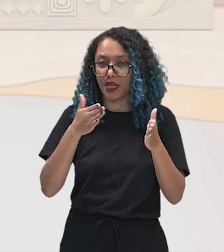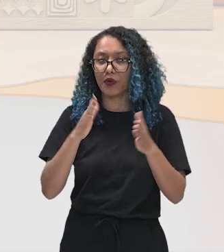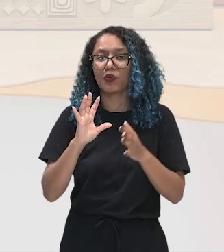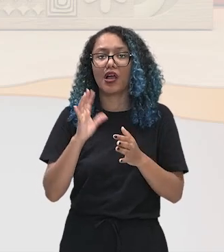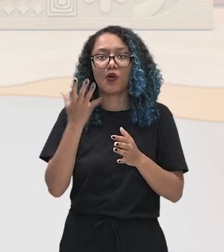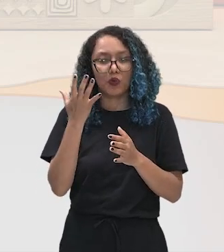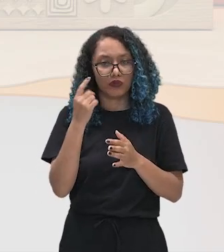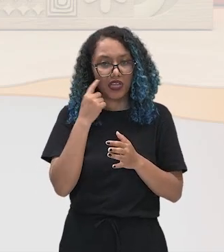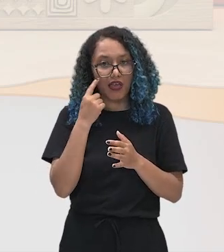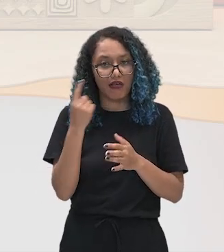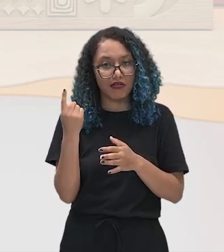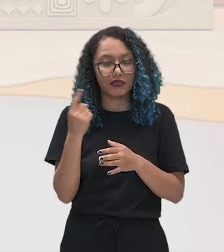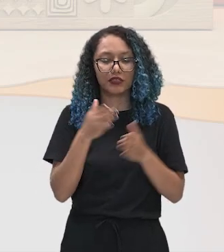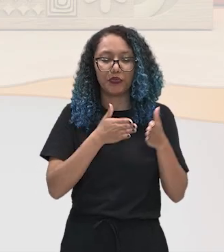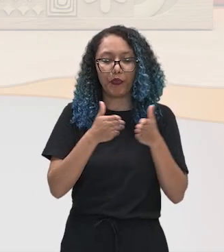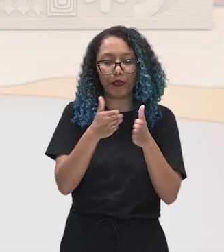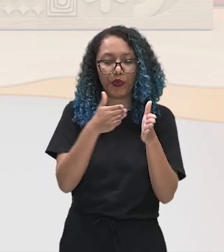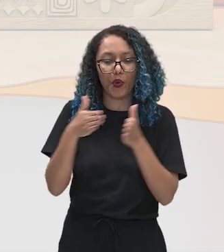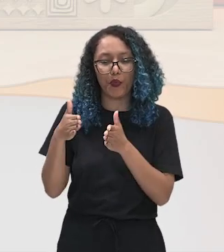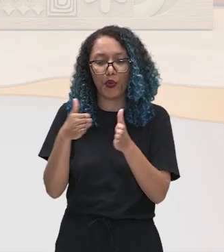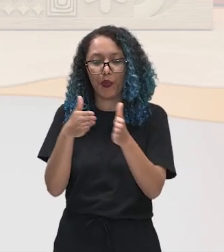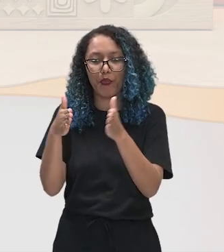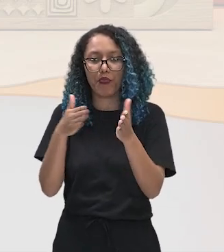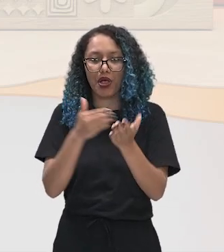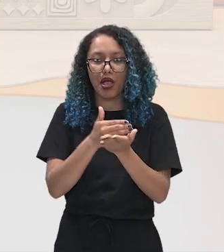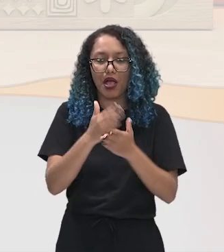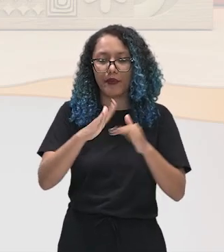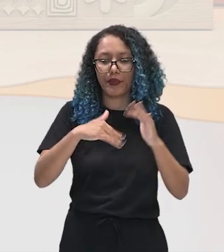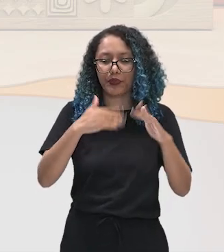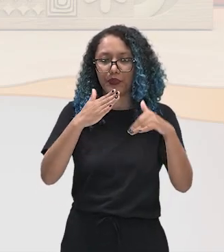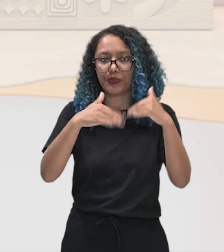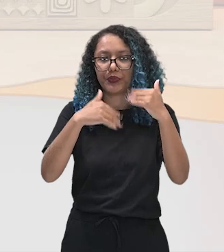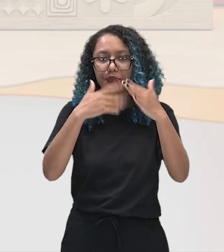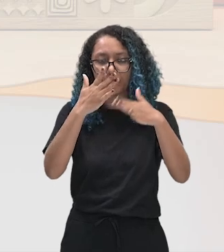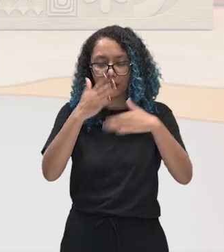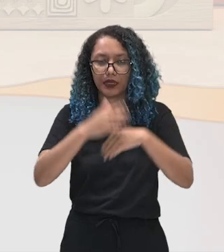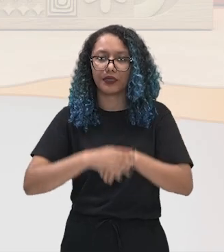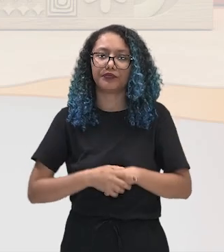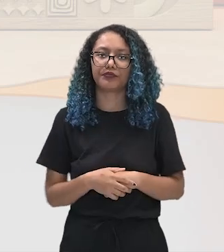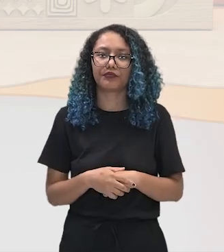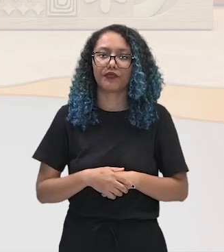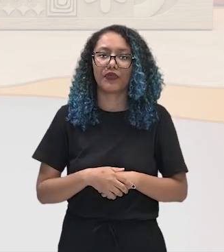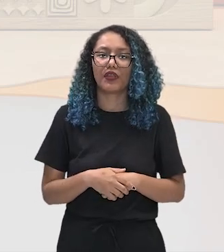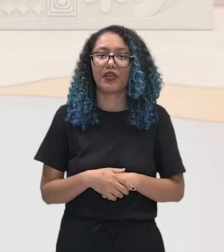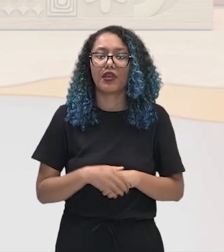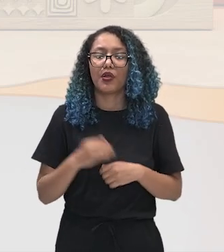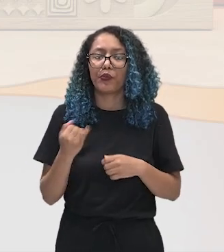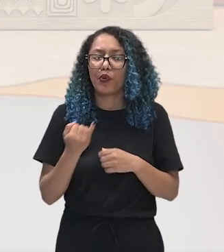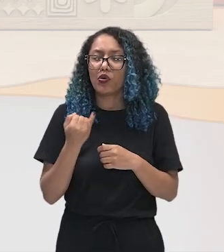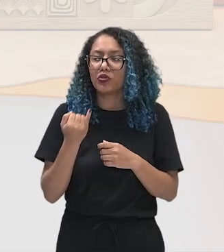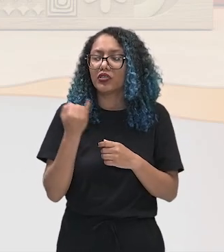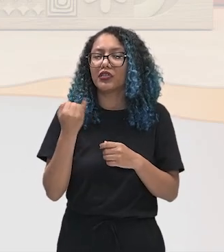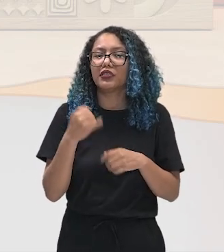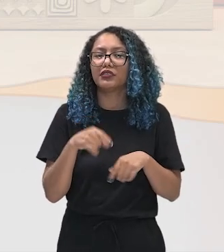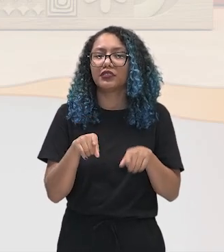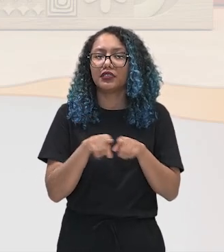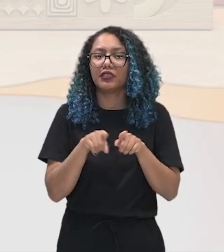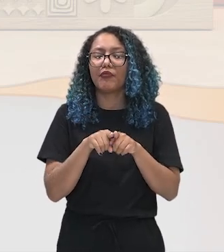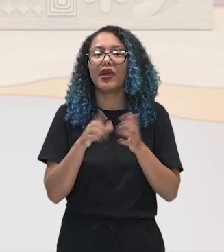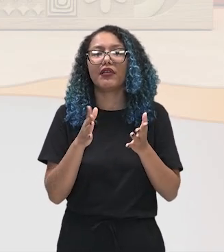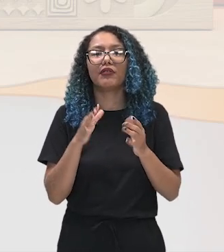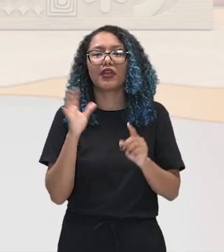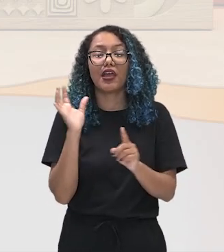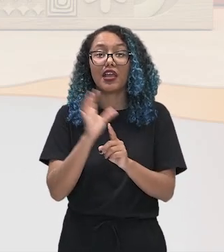essas rotas comerciais se consolidando, tornando-se cada vez mais importante e trazendo esse